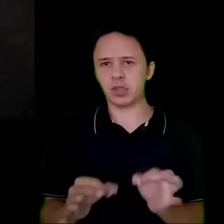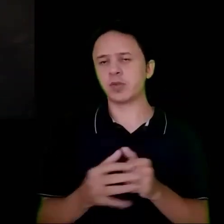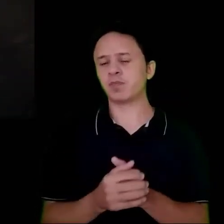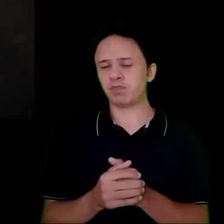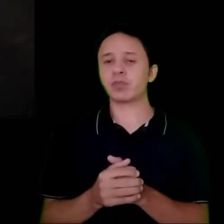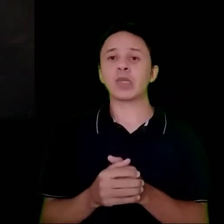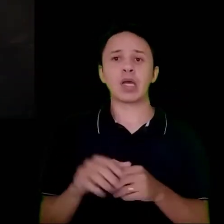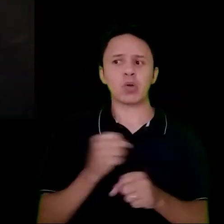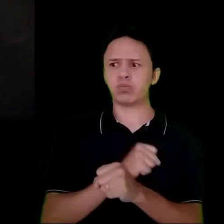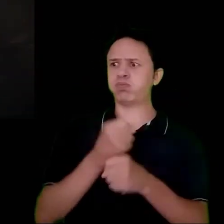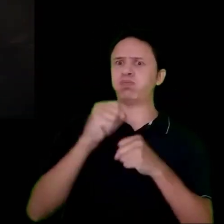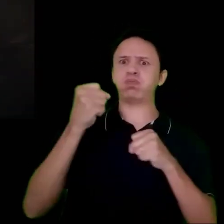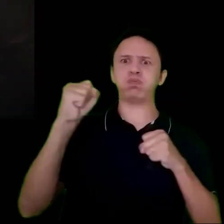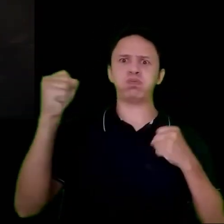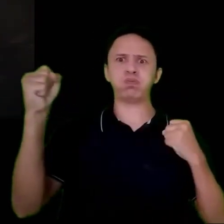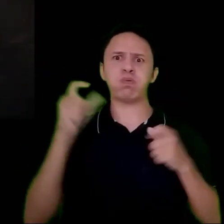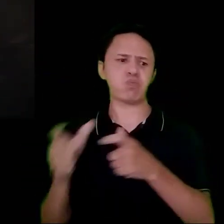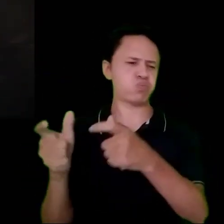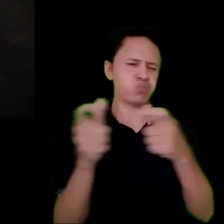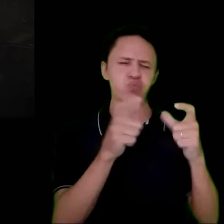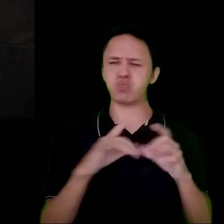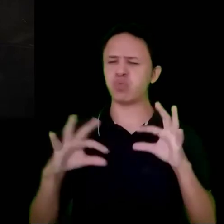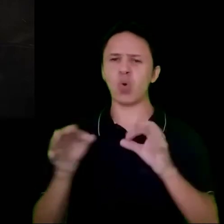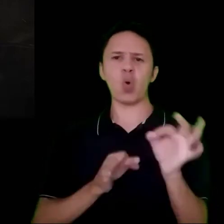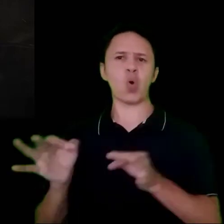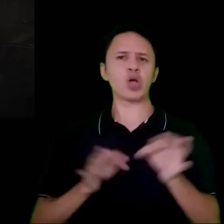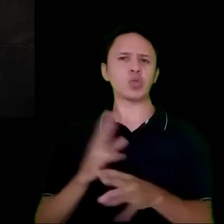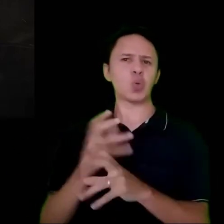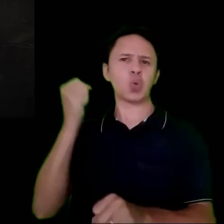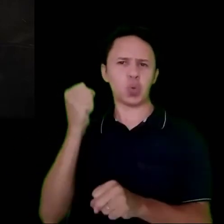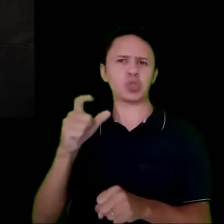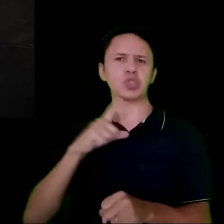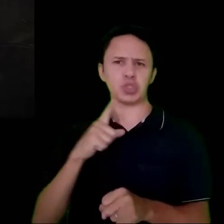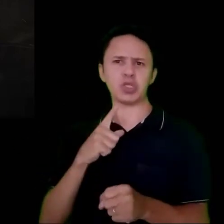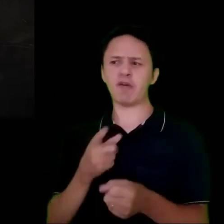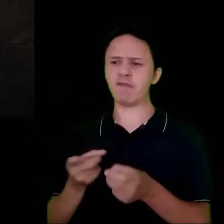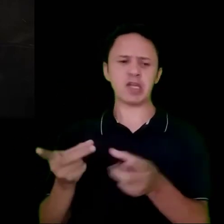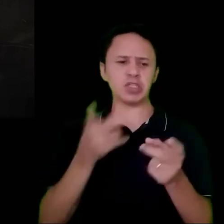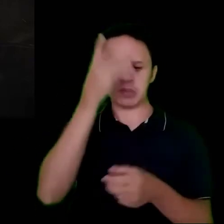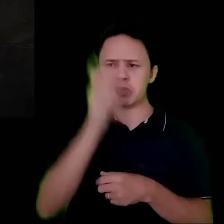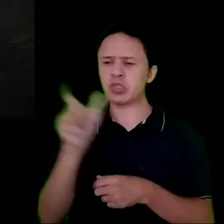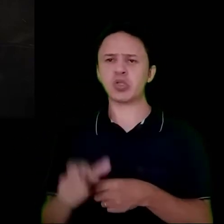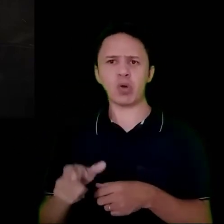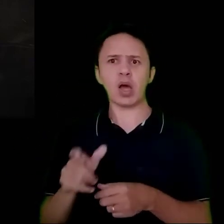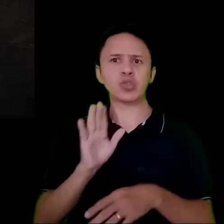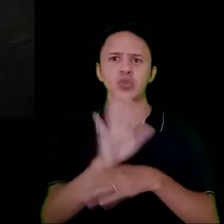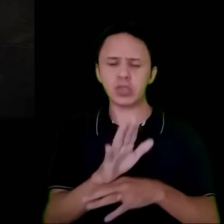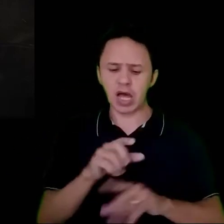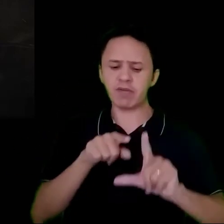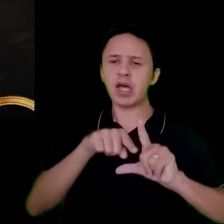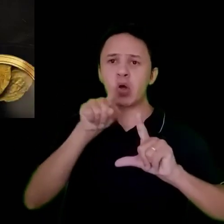A escravidão era atividade ampla, de larga escala, extremamente organizada, lucrativa e base para a economia dessas